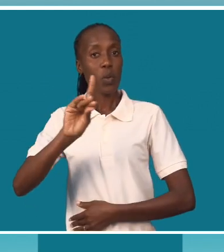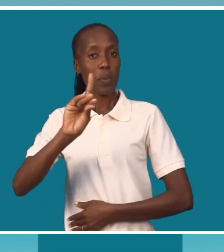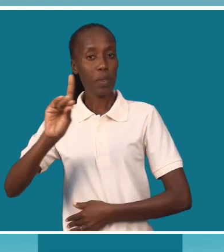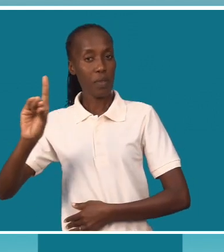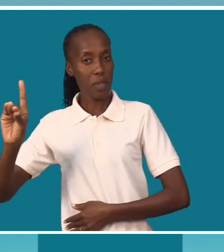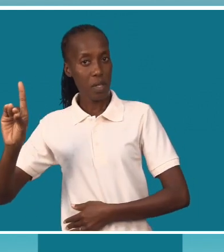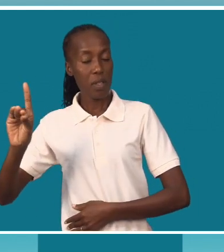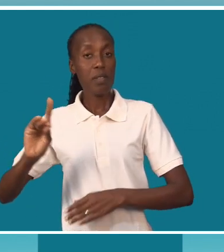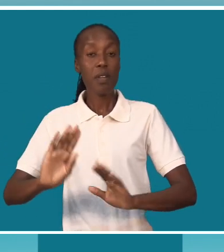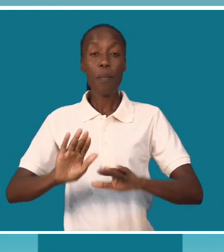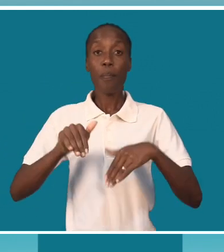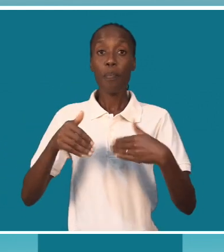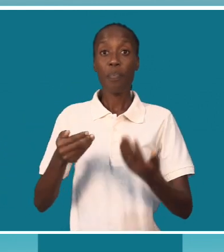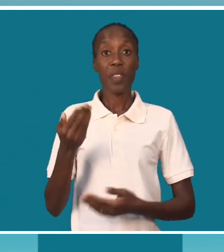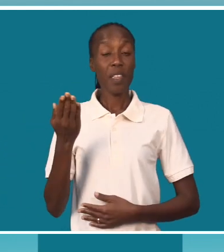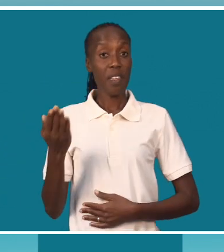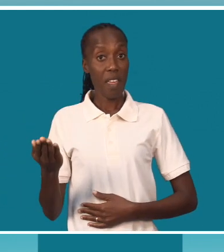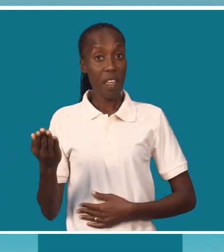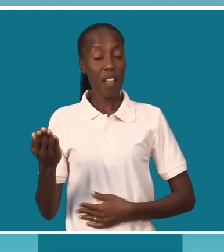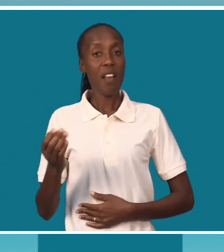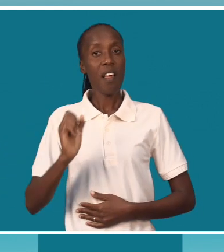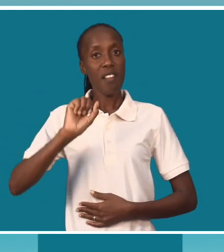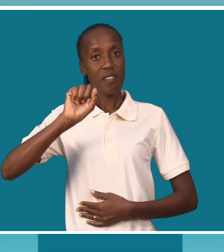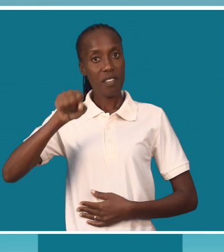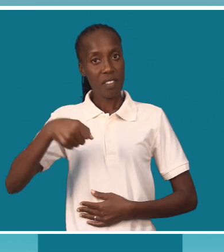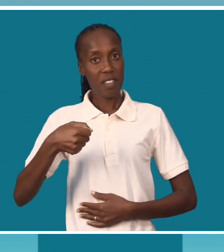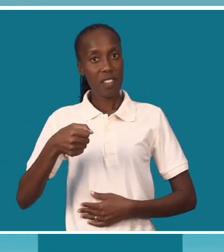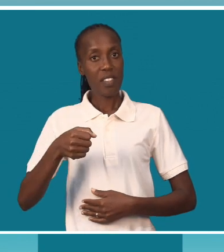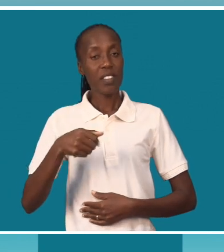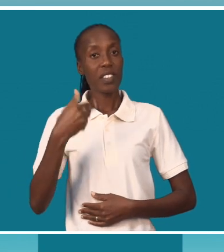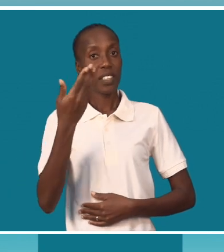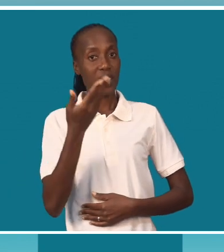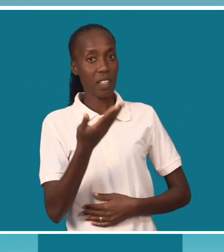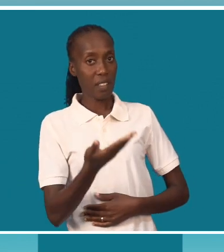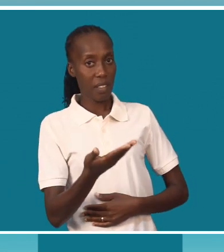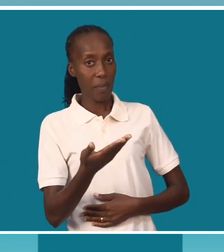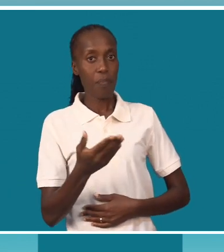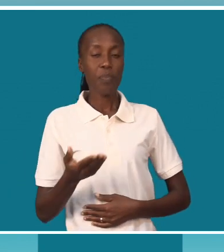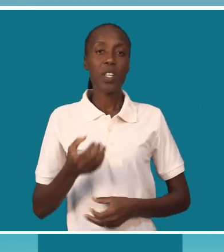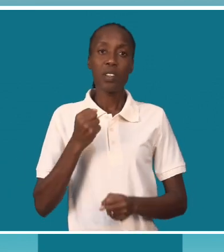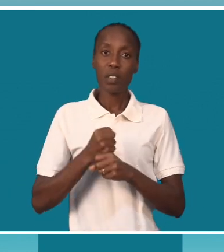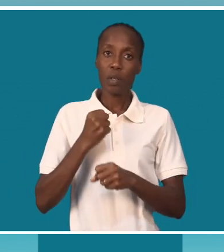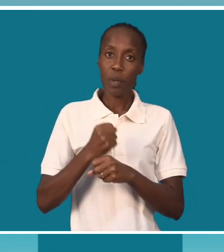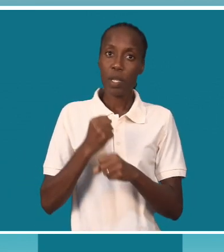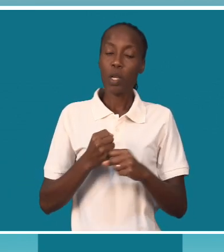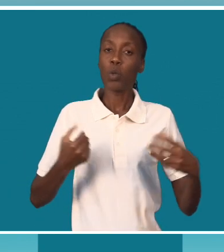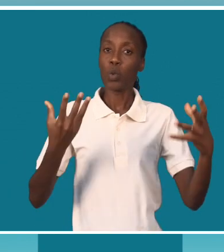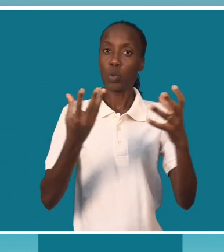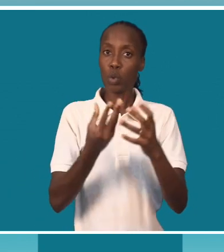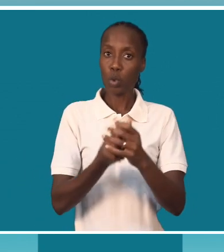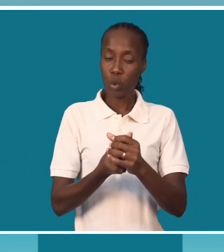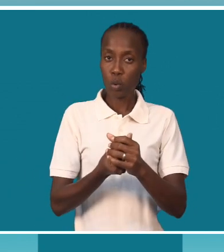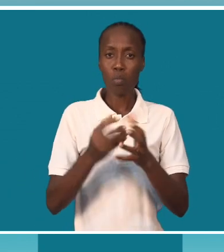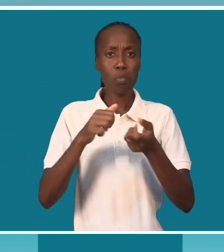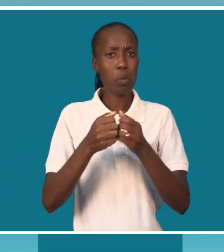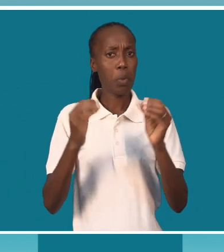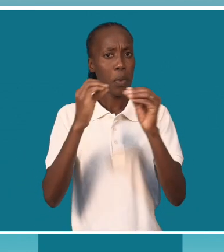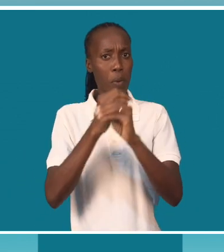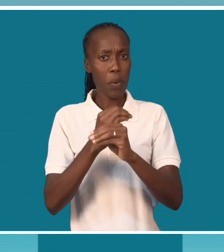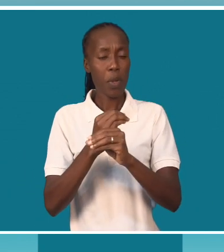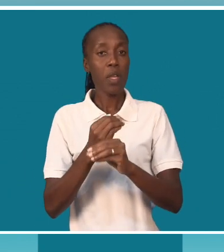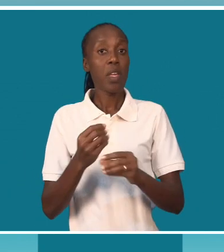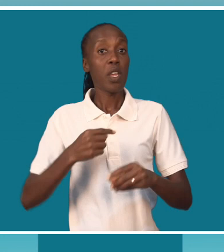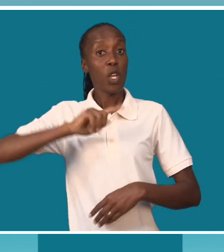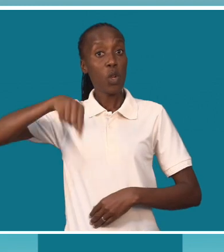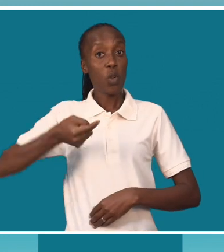necessidades especiais. Portanto, elas vão estar lá, vamos trabalhar com elas sem nenhum problema, porque, afinal de contas, contamos